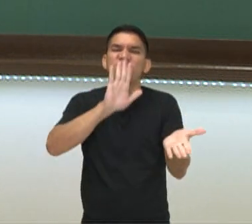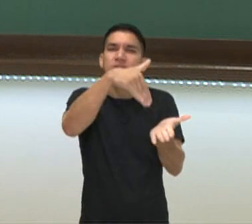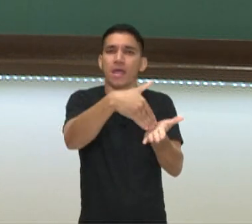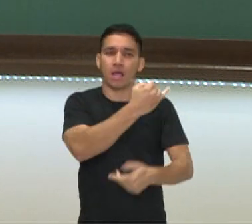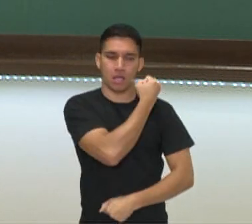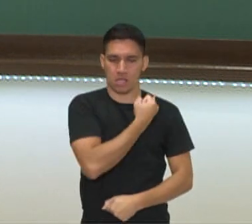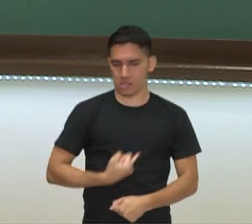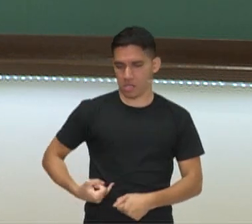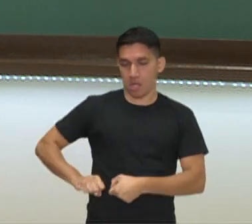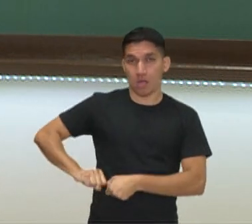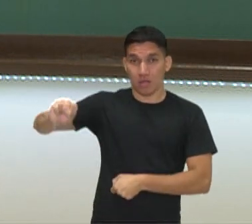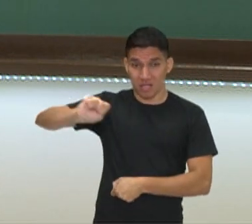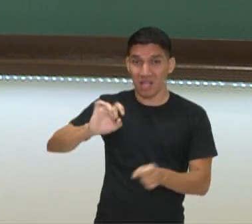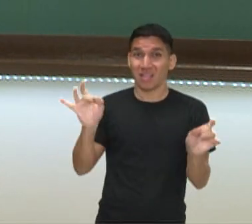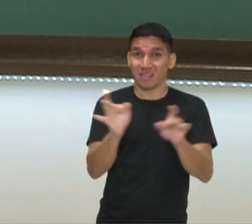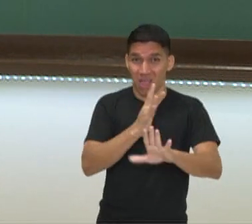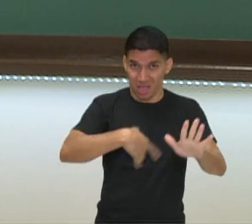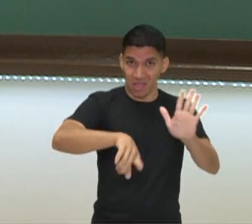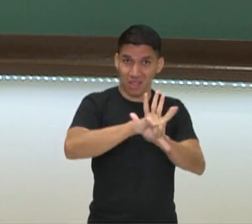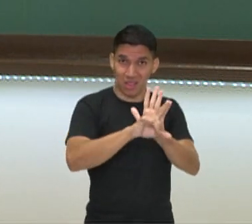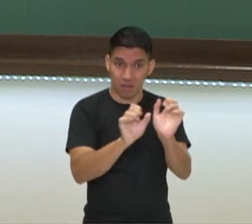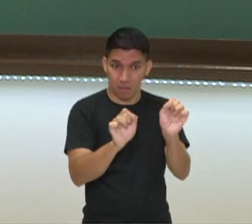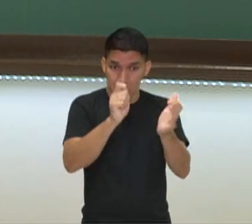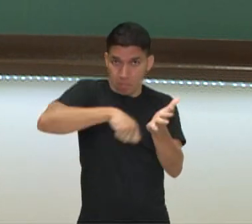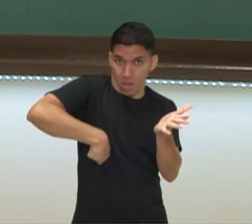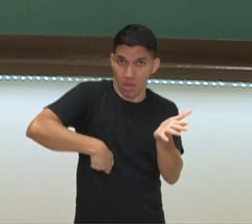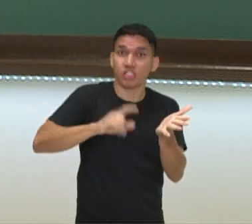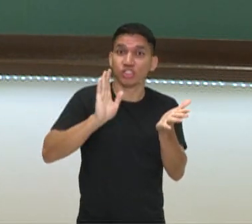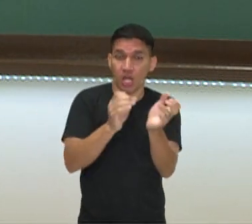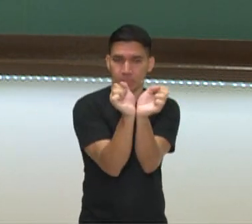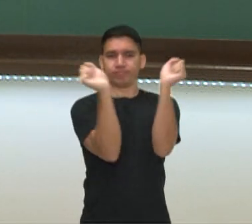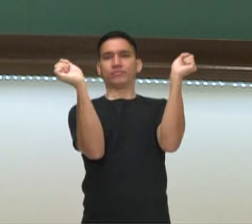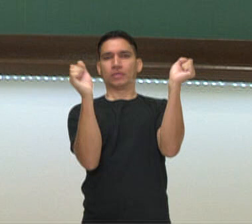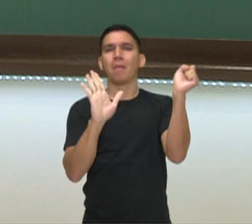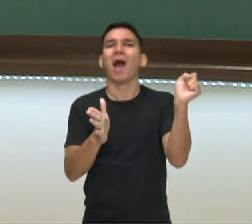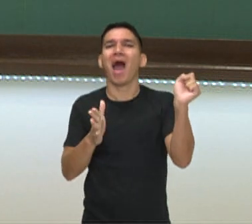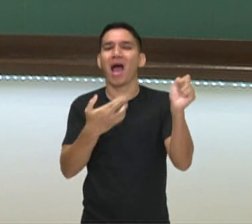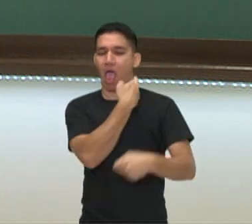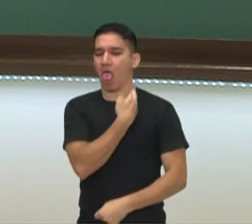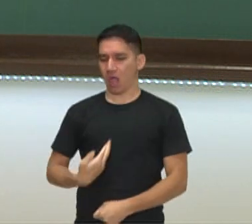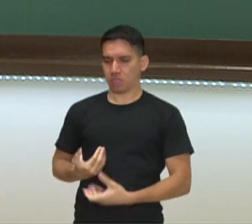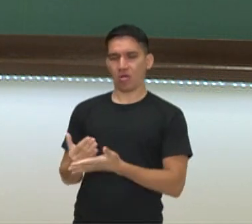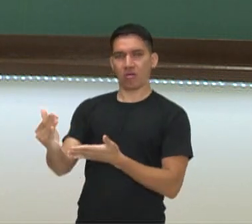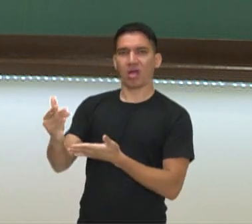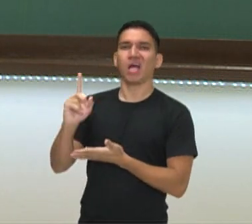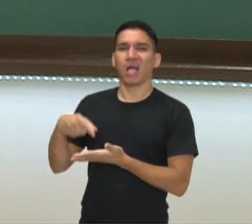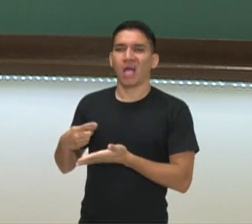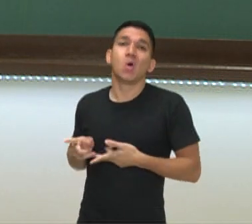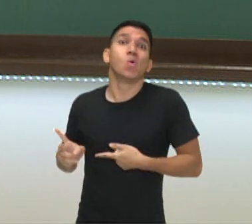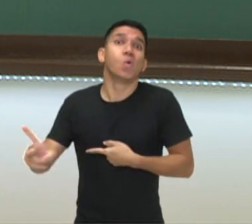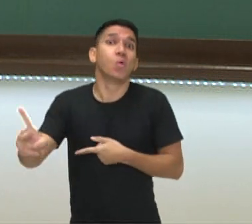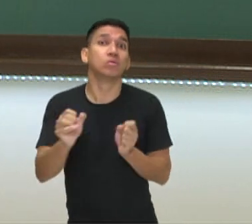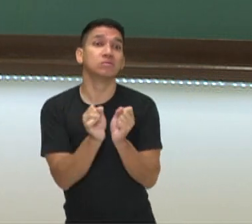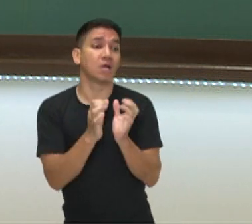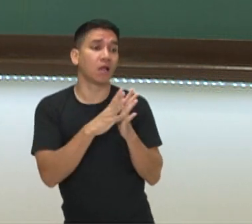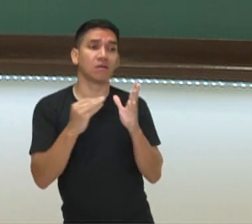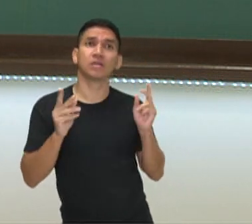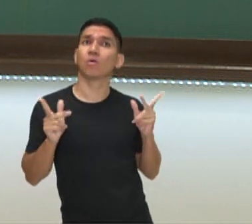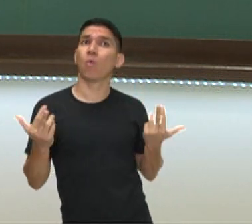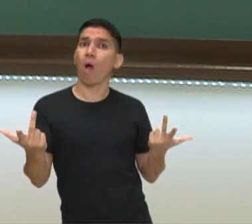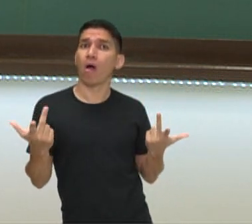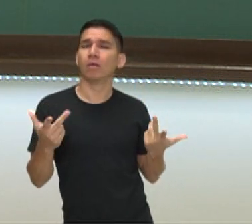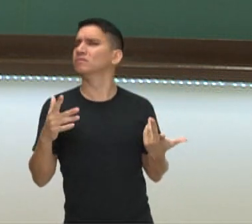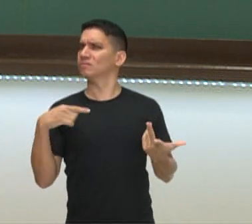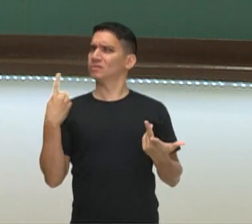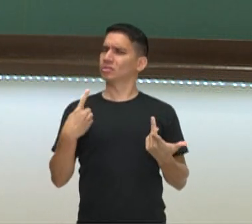Império, ainda é uma realidade, né, no início da República, né? O que nos coloca como país também de uma discussão maior